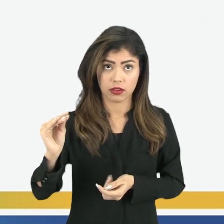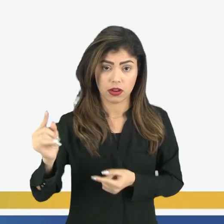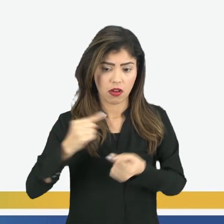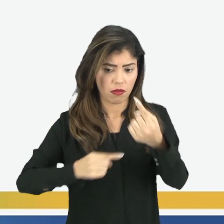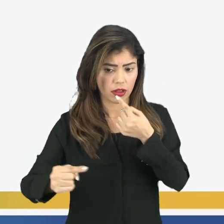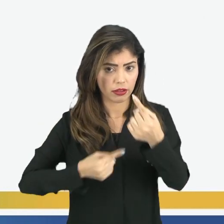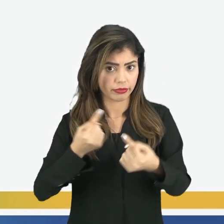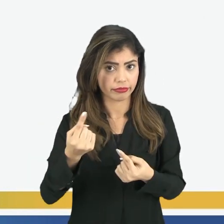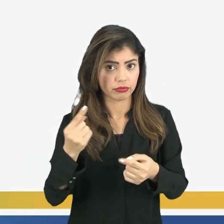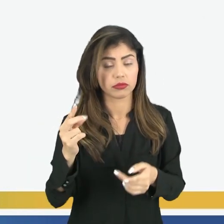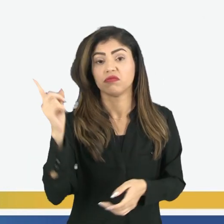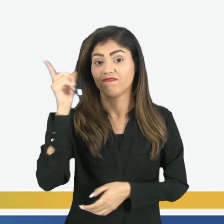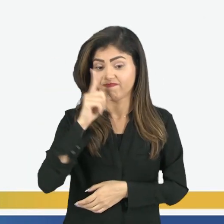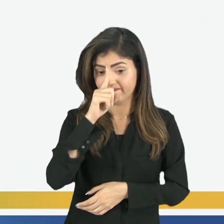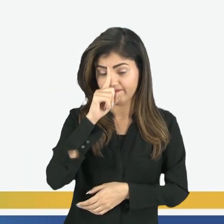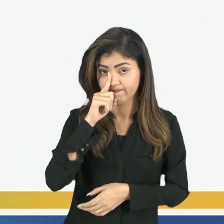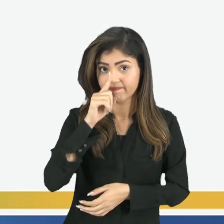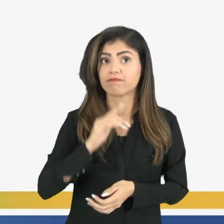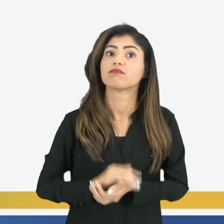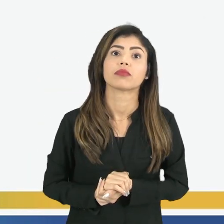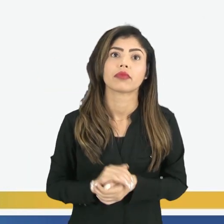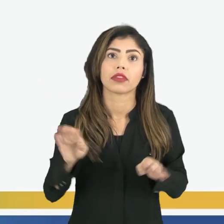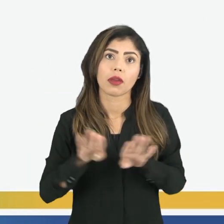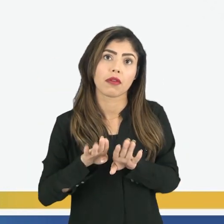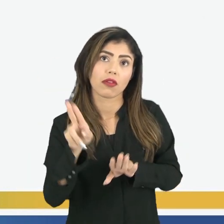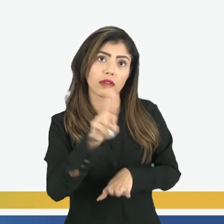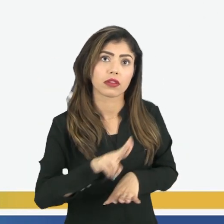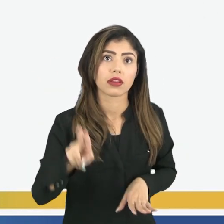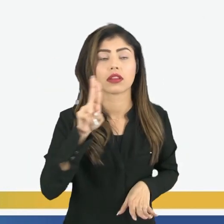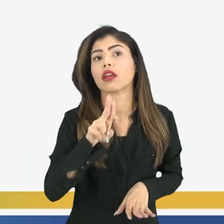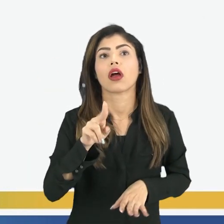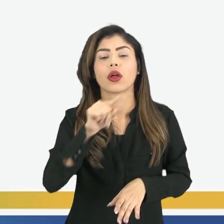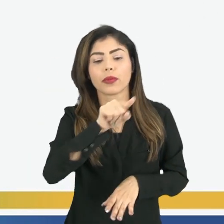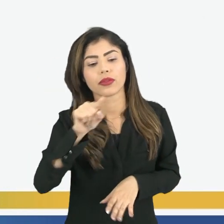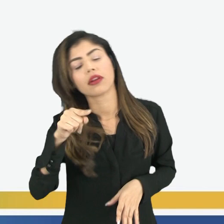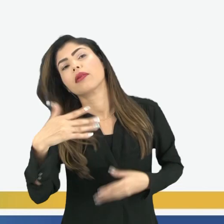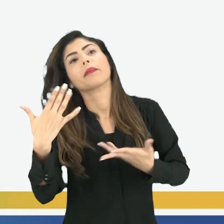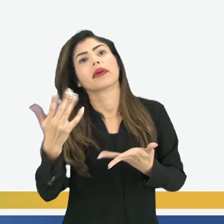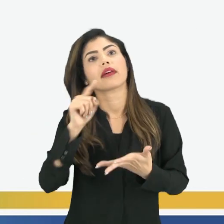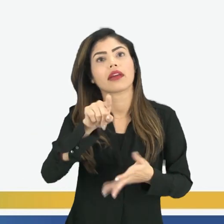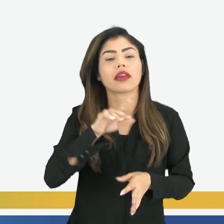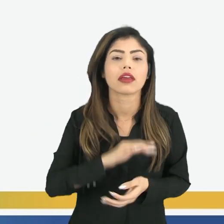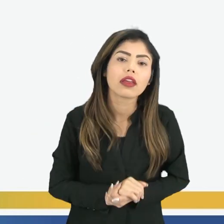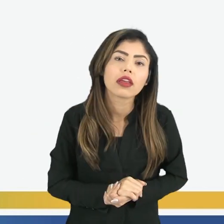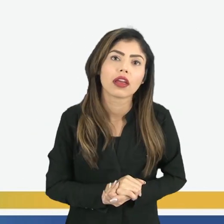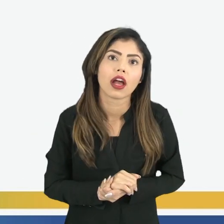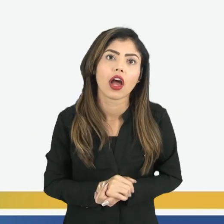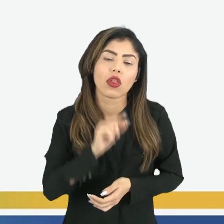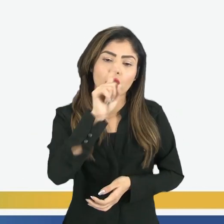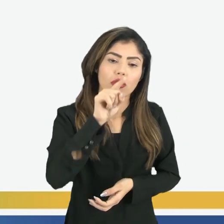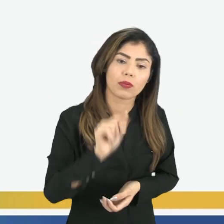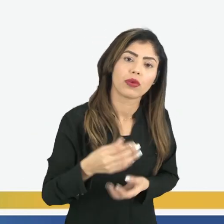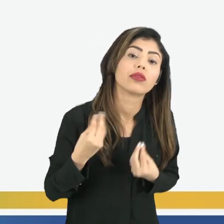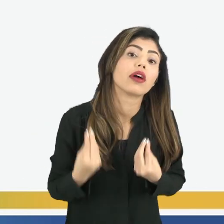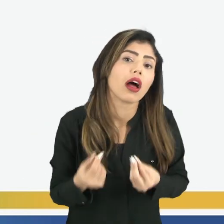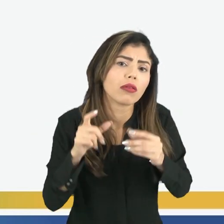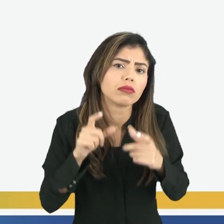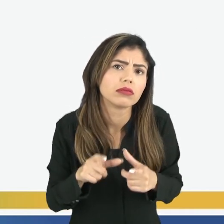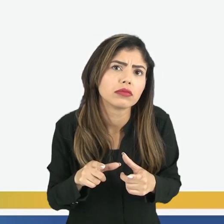relação perigosa. Também foi utilizado esse sinal de pontuação, nesse caso, o sinal de 2 pontos